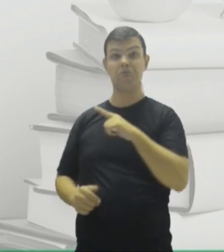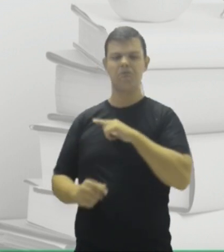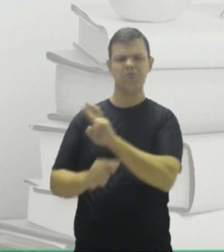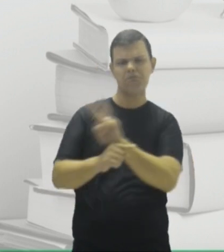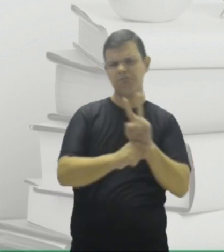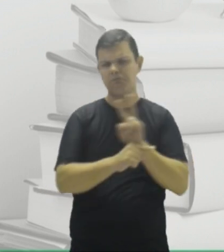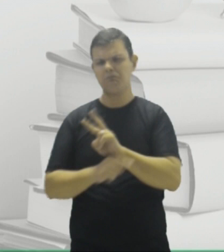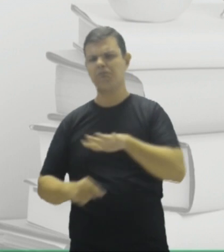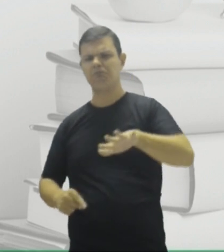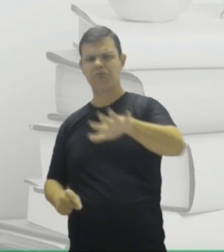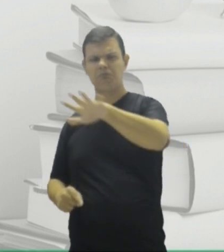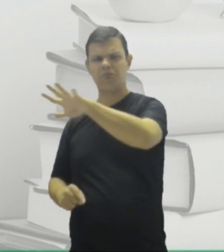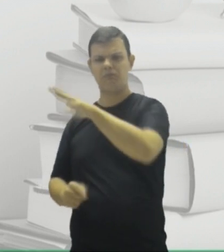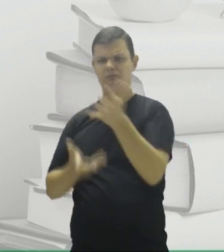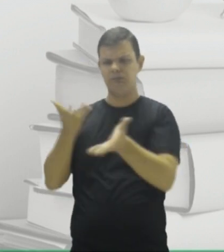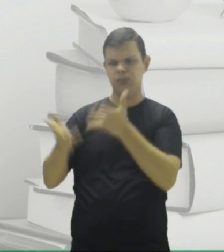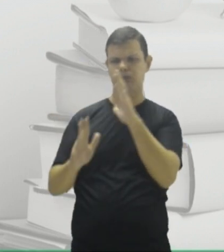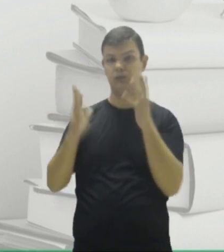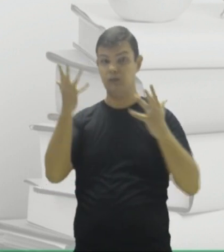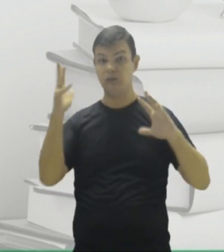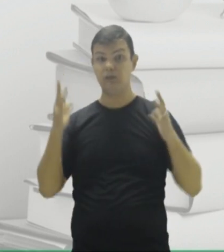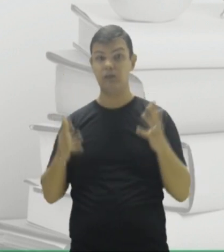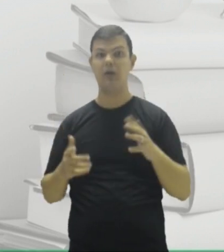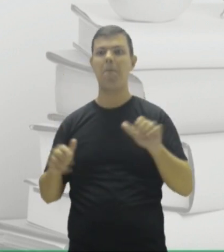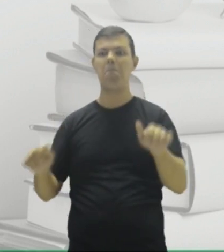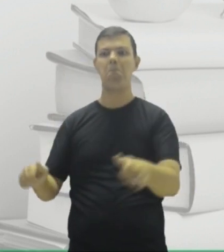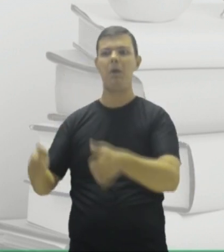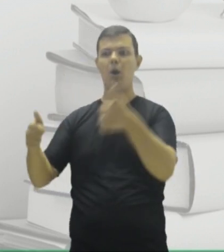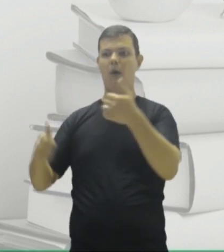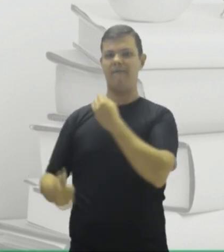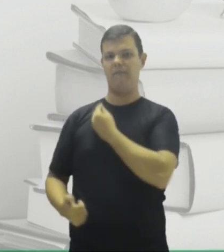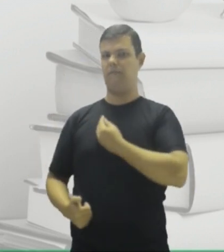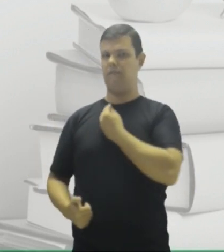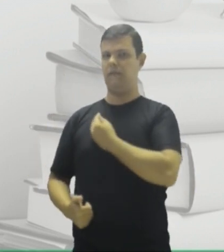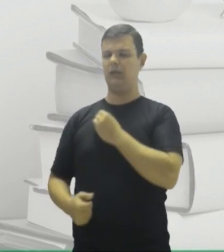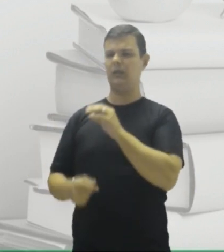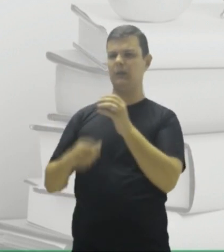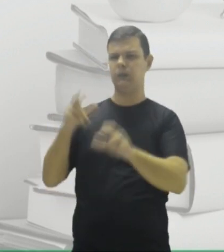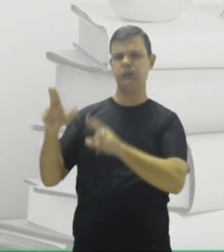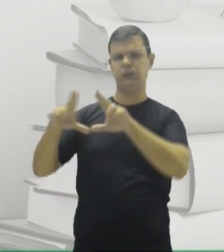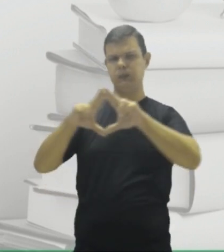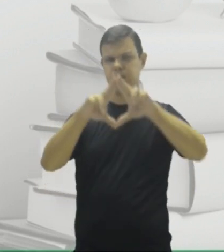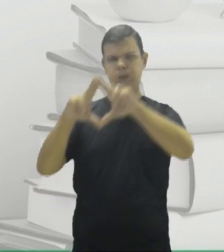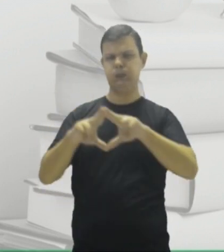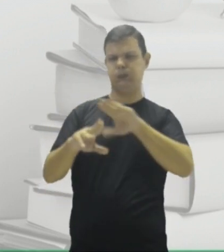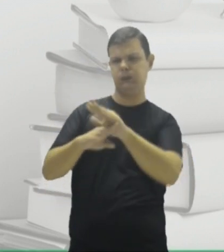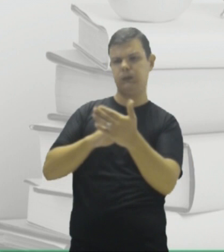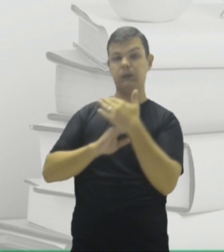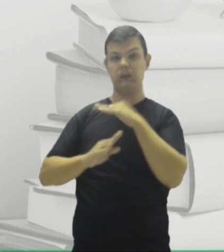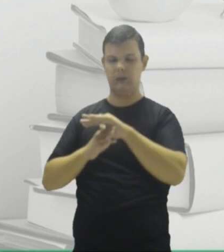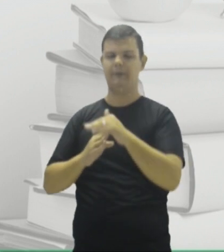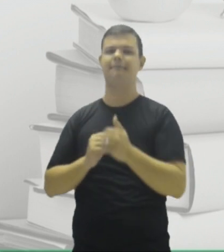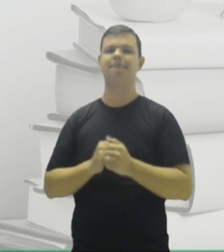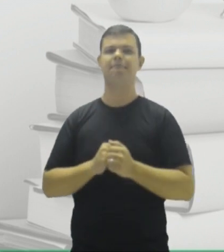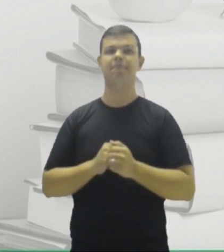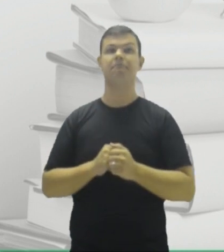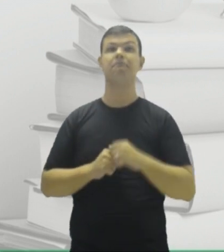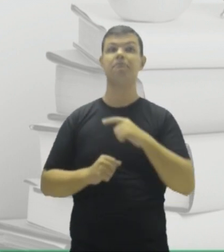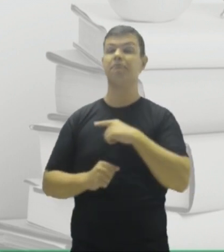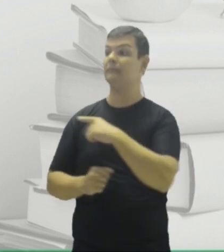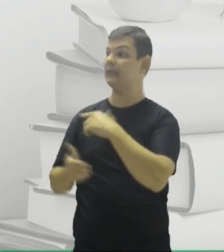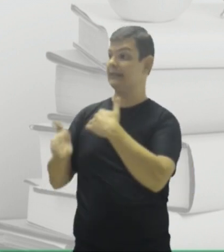pela conservação do meio ambiente e a melhoria da qualidade de vida, né? O desenvolvimento sustentável. Temos aqui